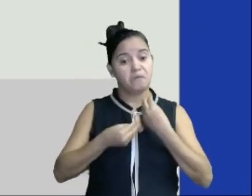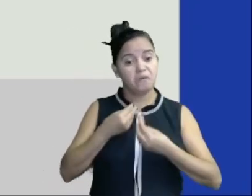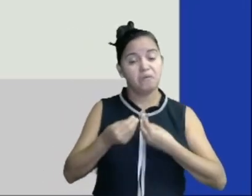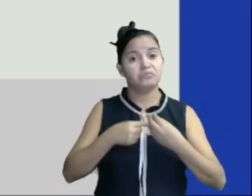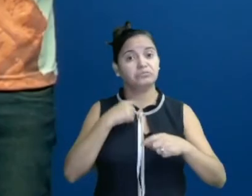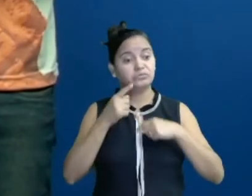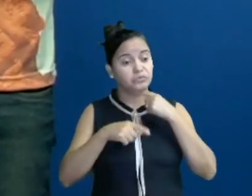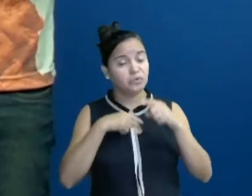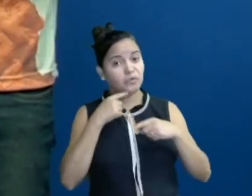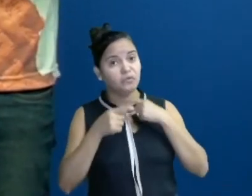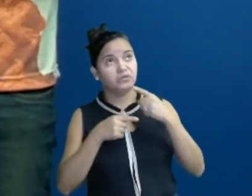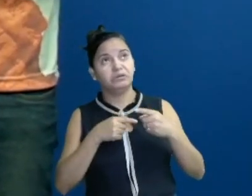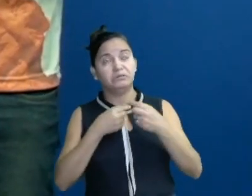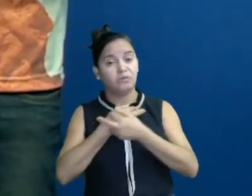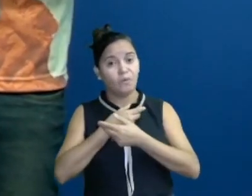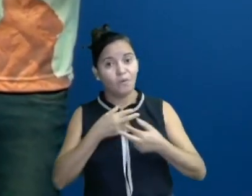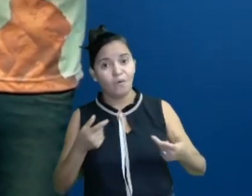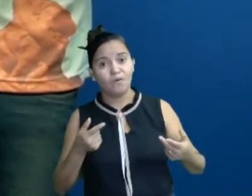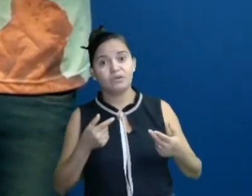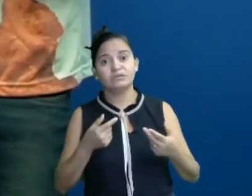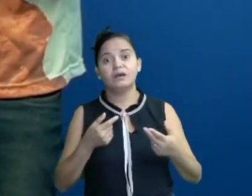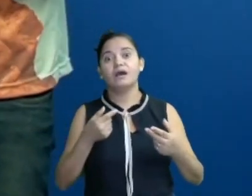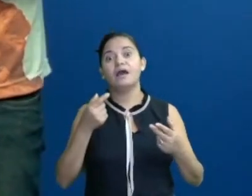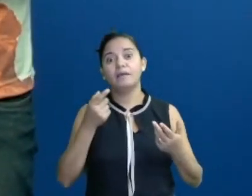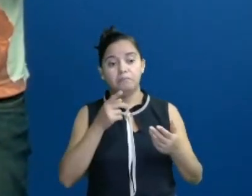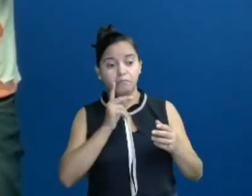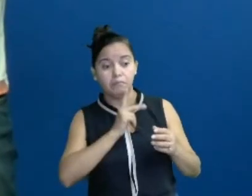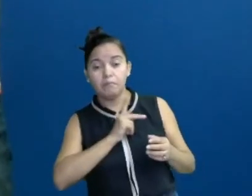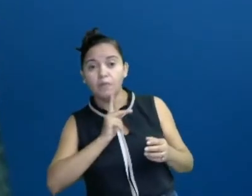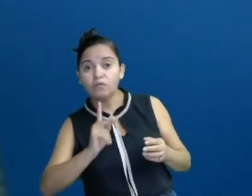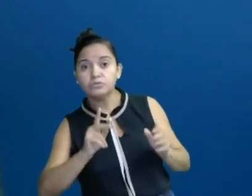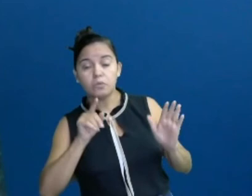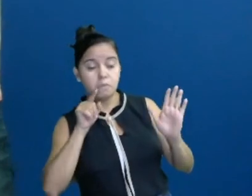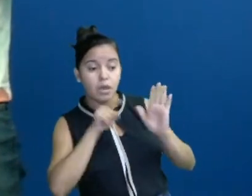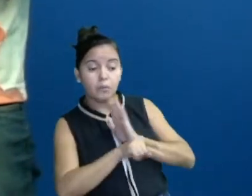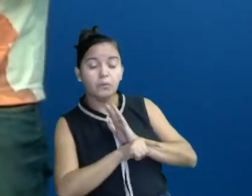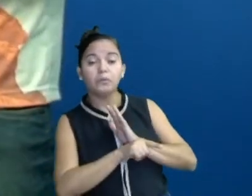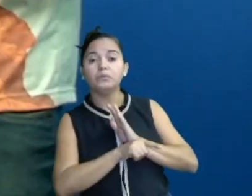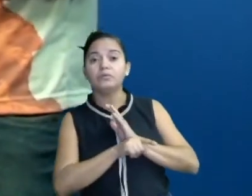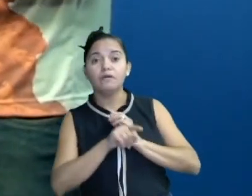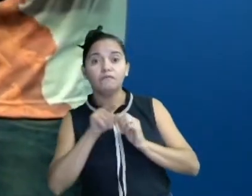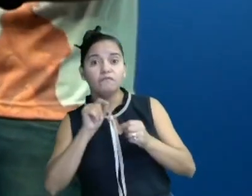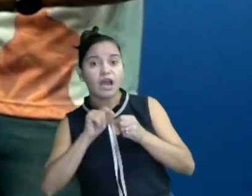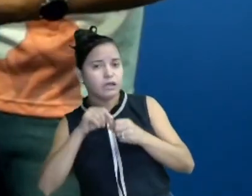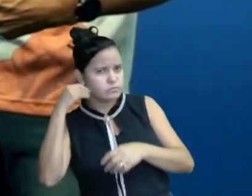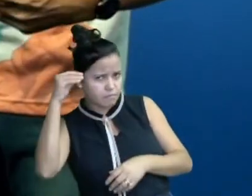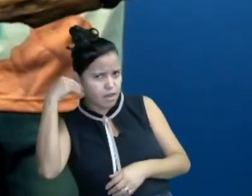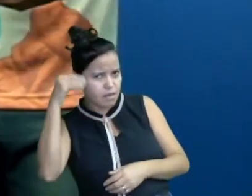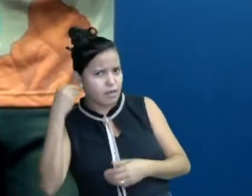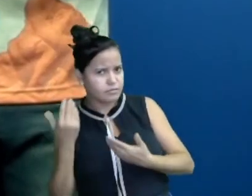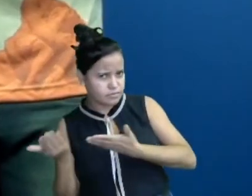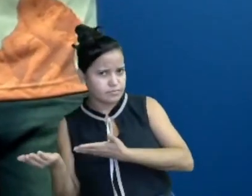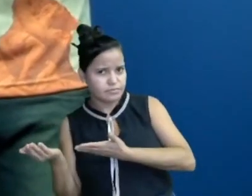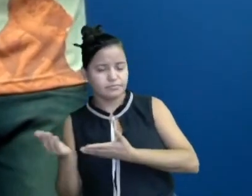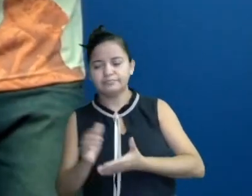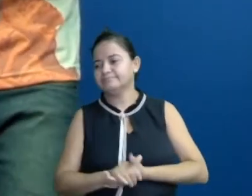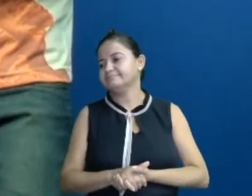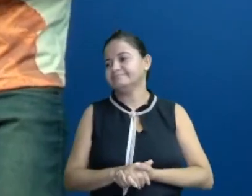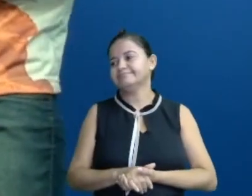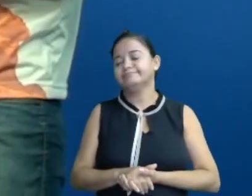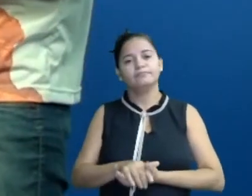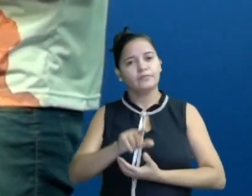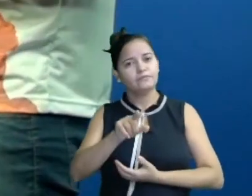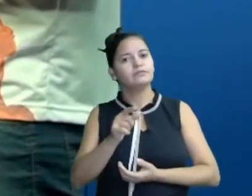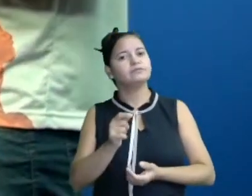dúvidas, aquilo que vocês tiraram de conclusão para o seu professor lá na sua aula, via Google Meet ou no grupo de WhatsApp da